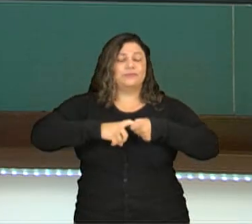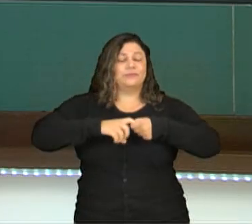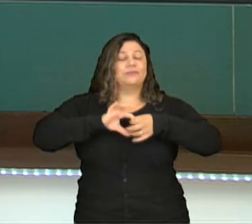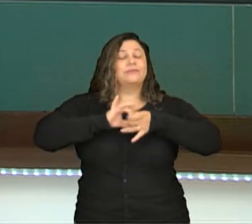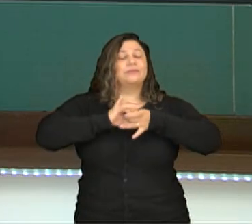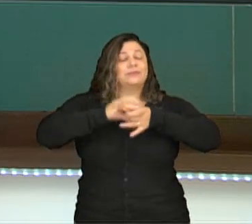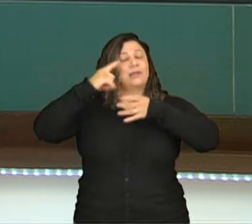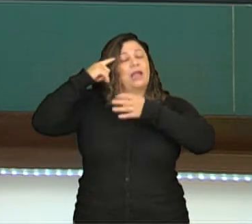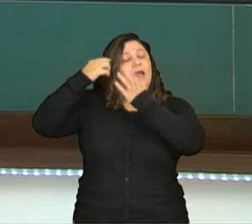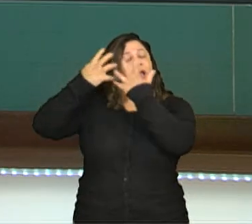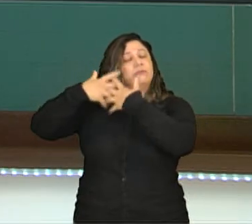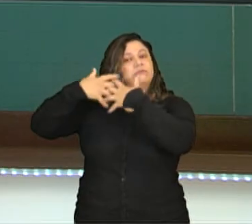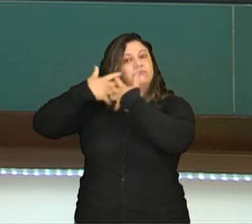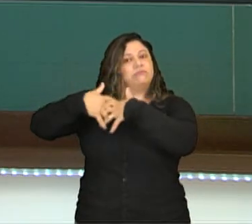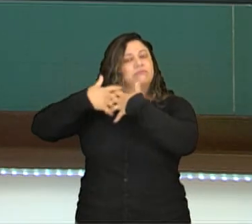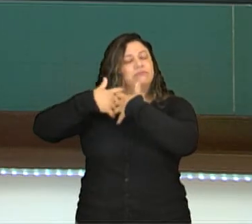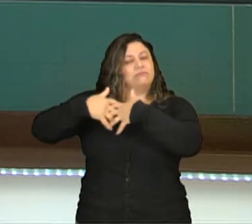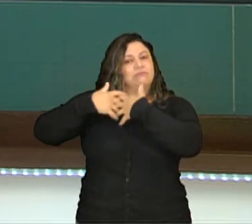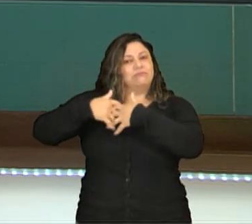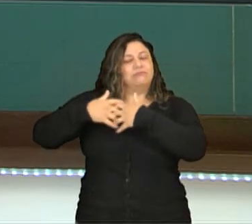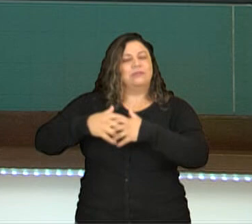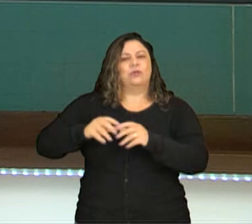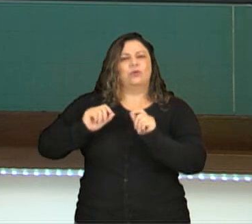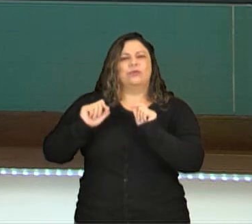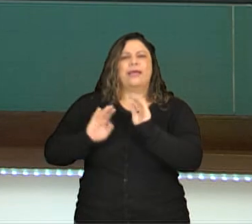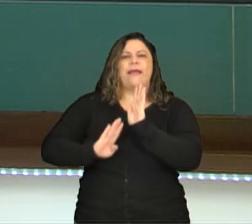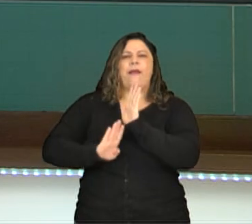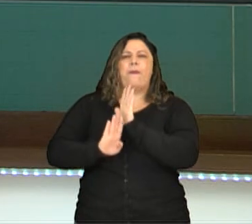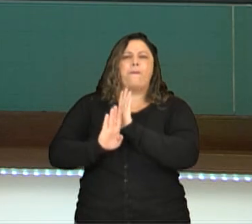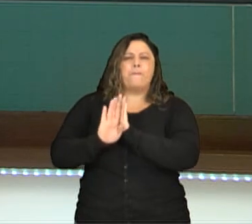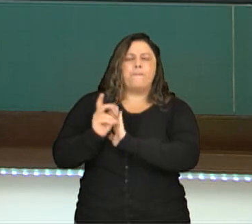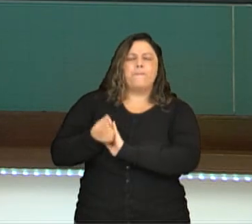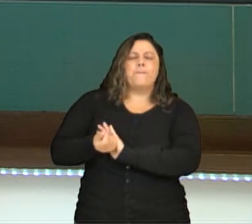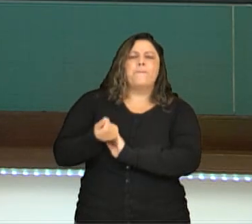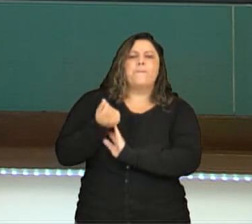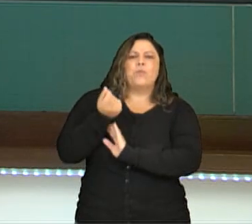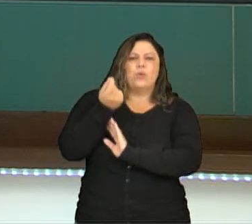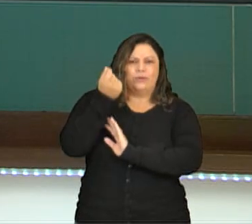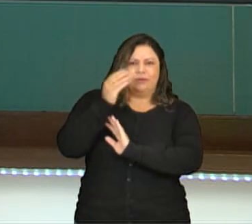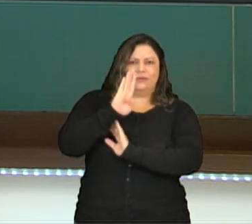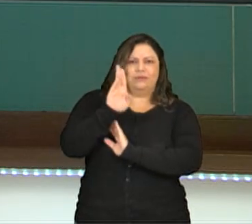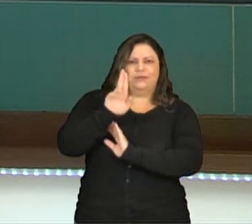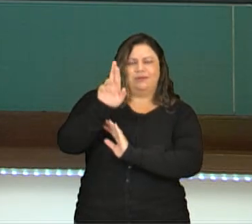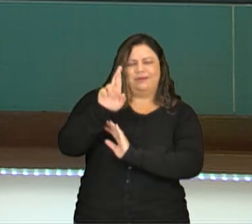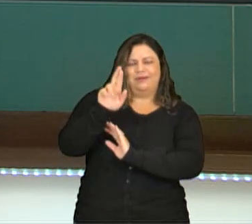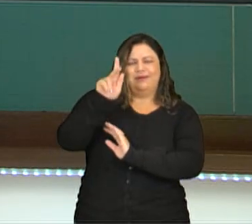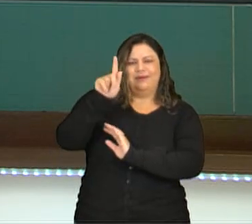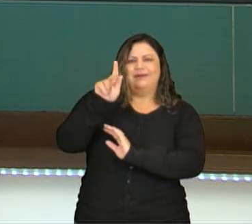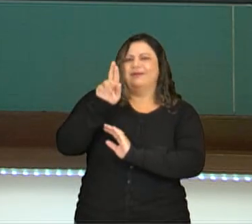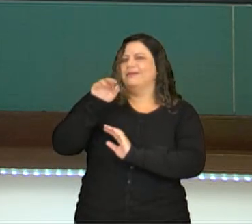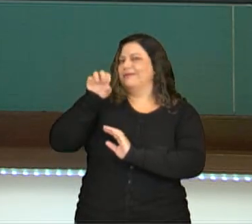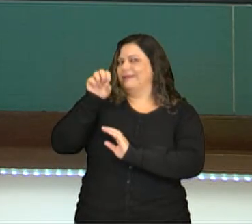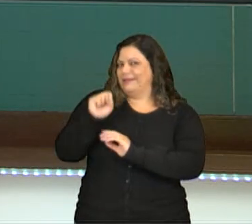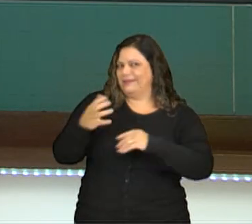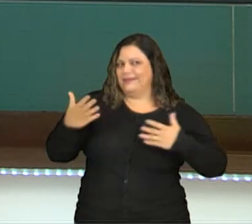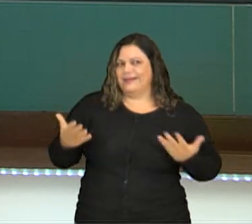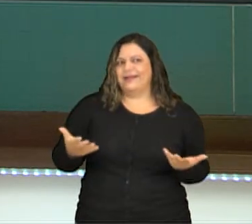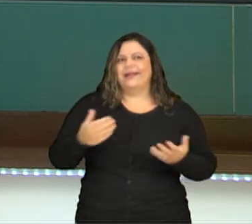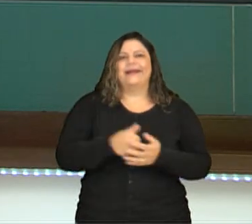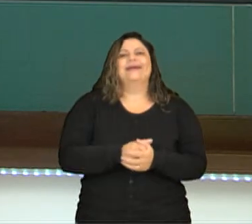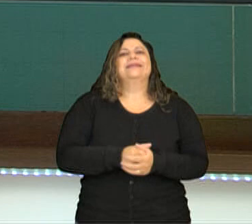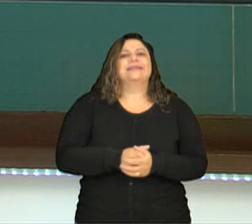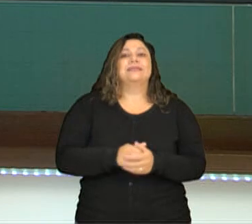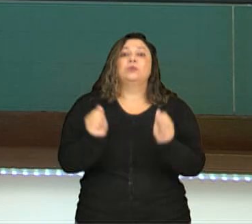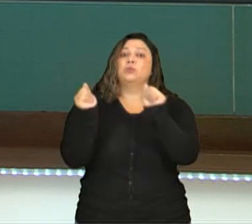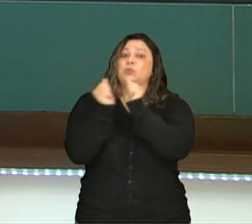a burguesia está enriquecendo ali. A nobreza ainda é a principal classe social, né? Junto ali com a